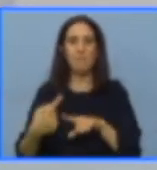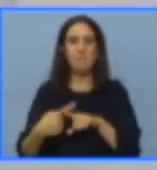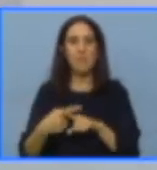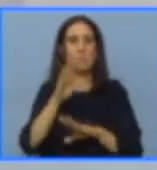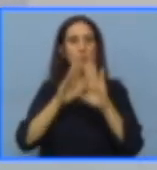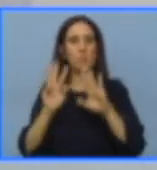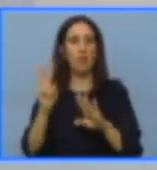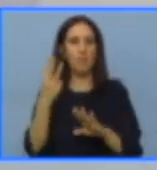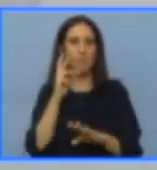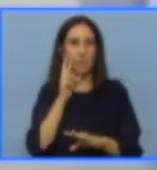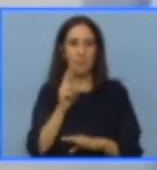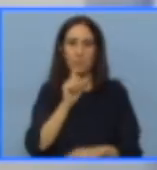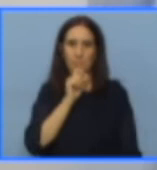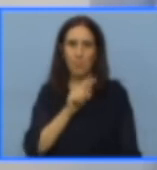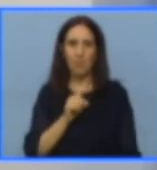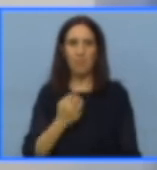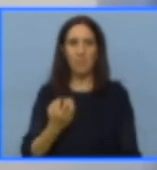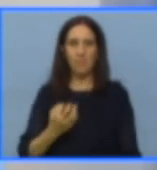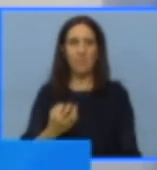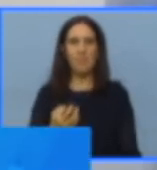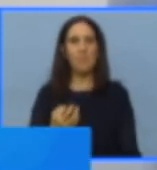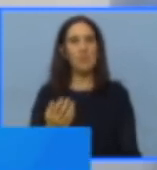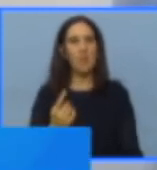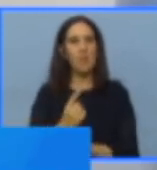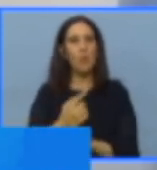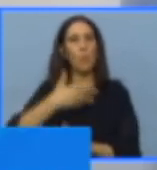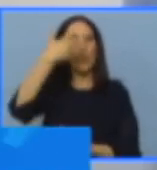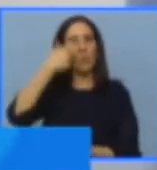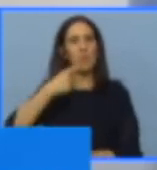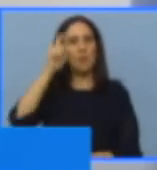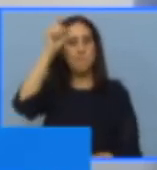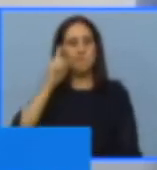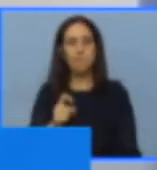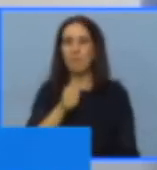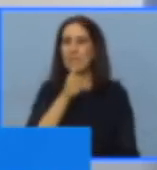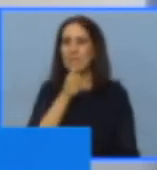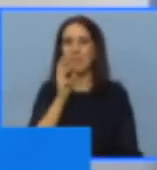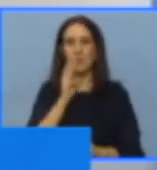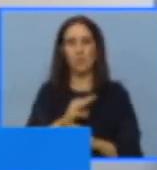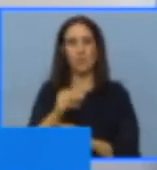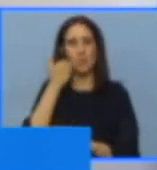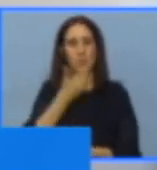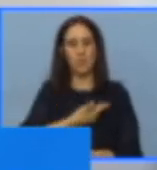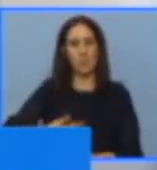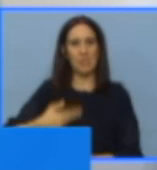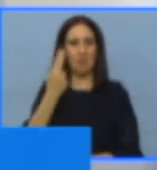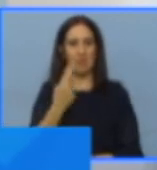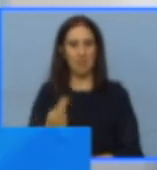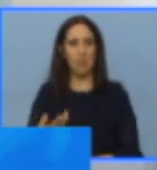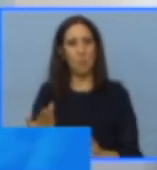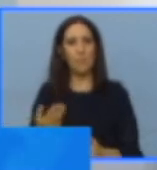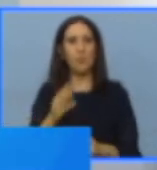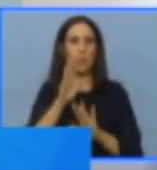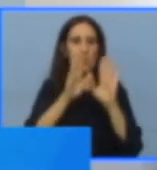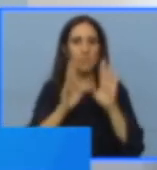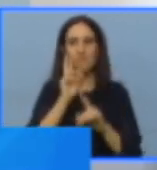para ver, há uma forma de passar um dia inteiro, se quiser, no Museu Nacional de Arte Antiga, vendo as coleções ou vendo as exposições,